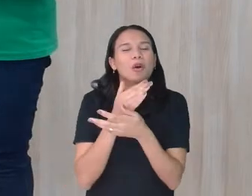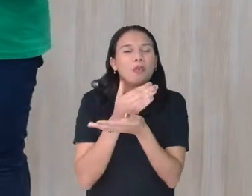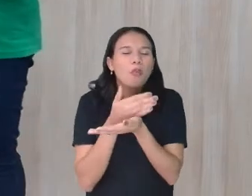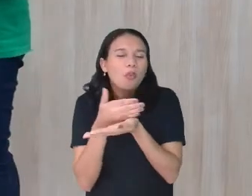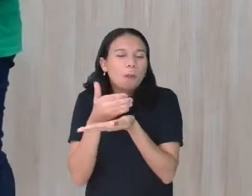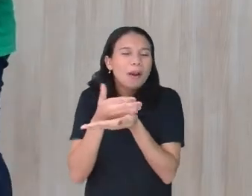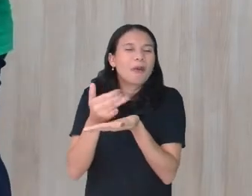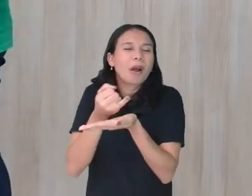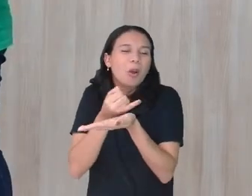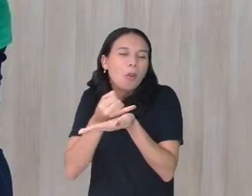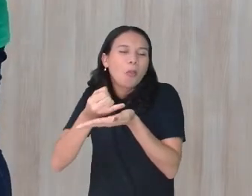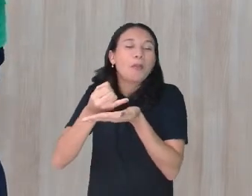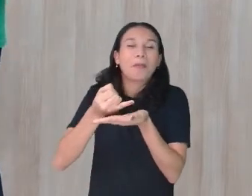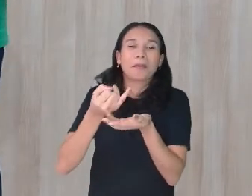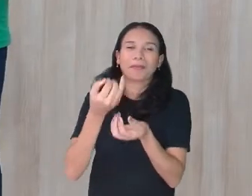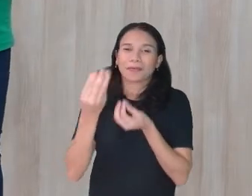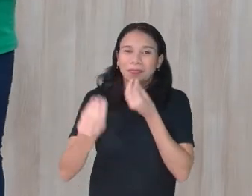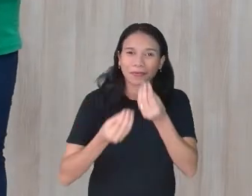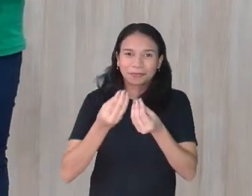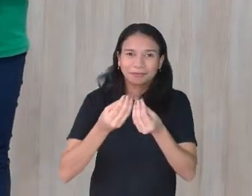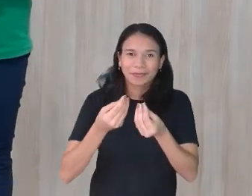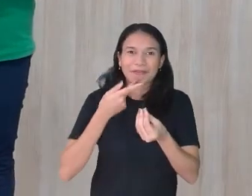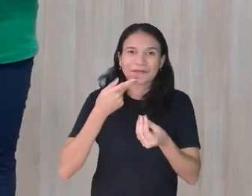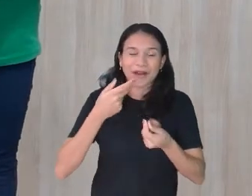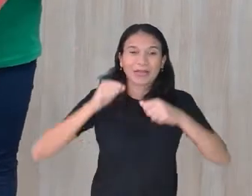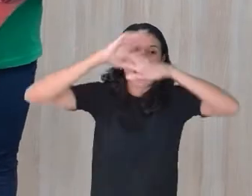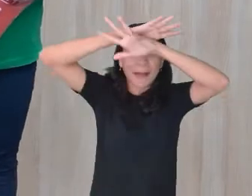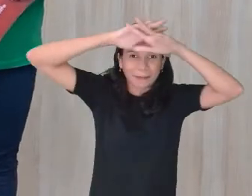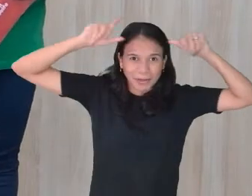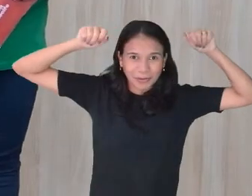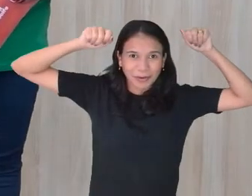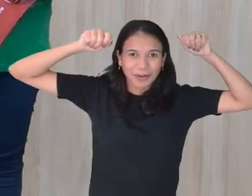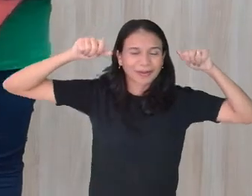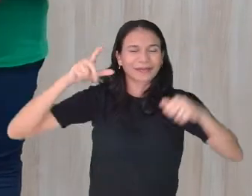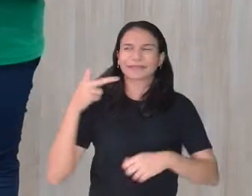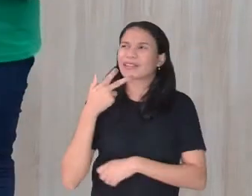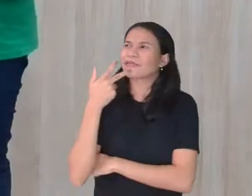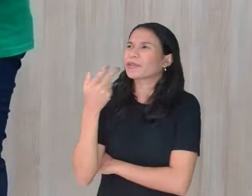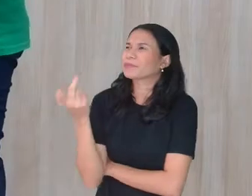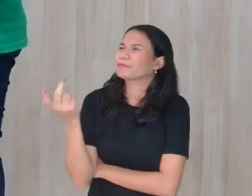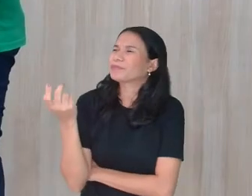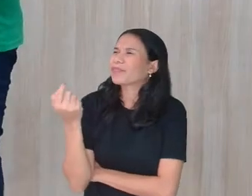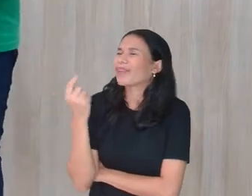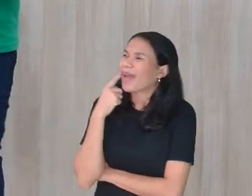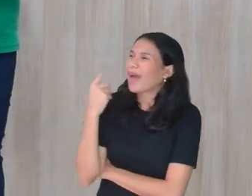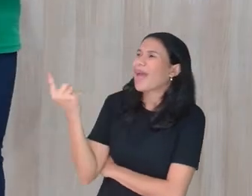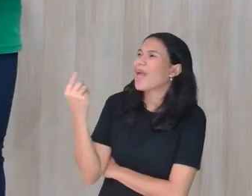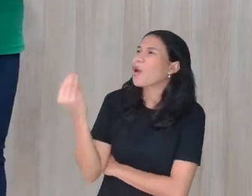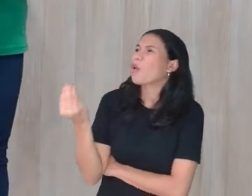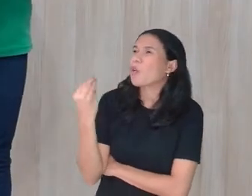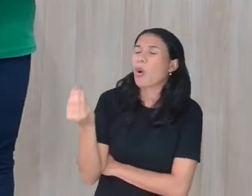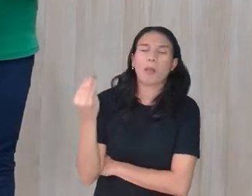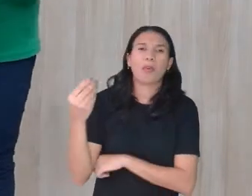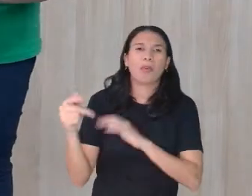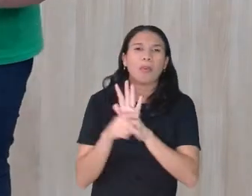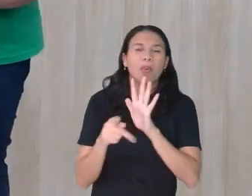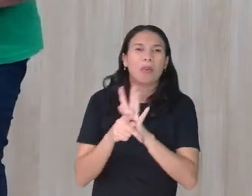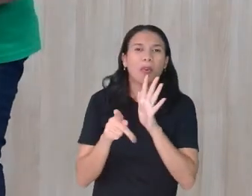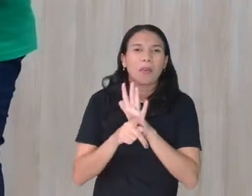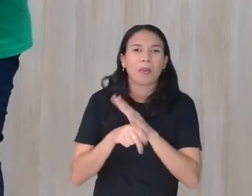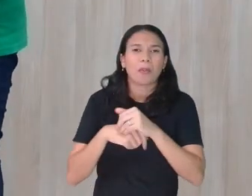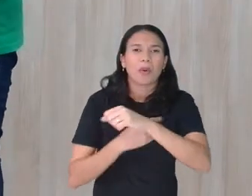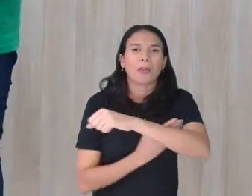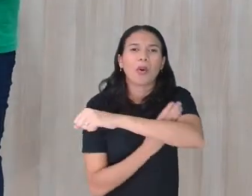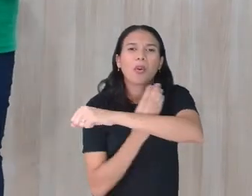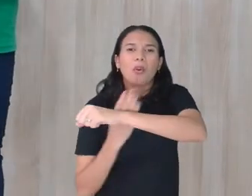gente fala, né, da questão da floresta amazônica, muitos de vocês vão dizer, é a questão do boto cor-de-rosa, é a questão